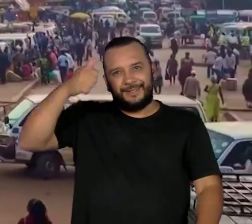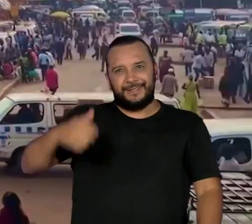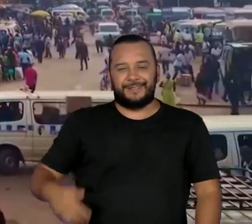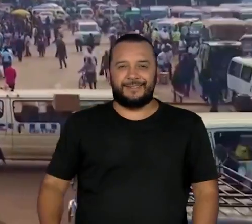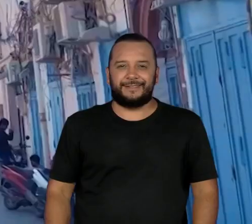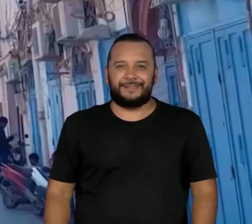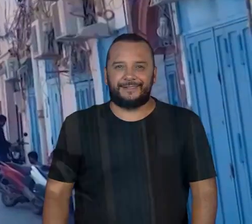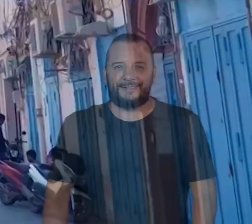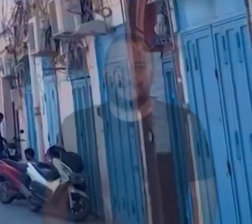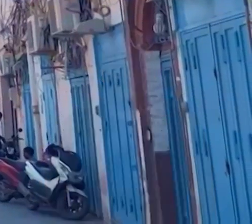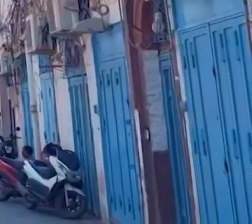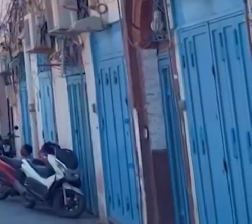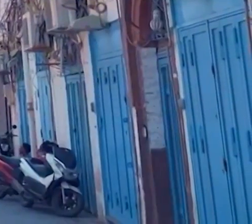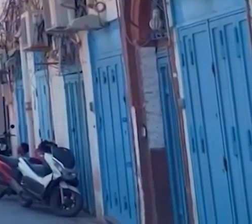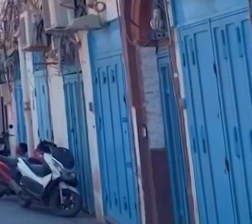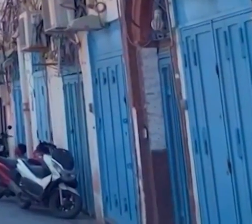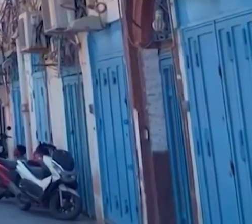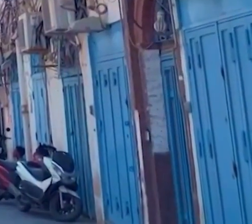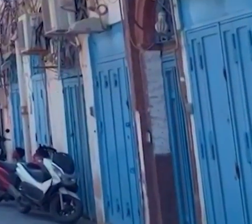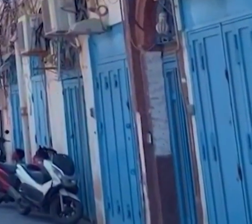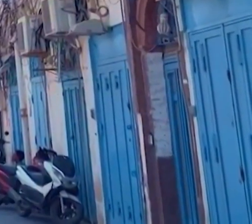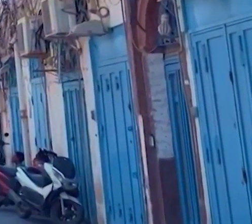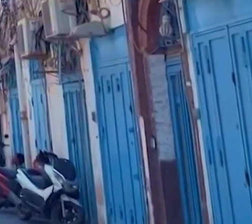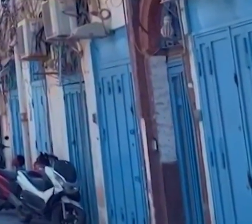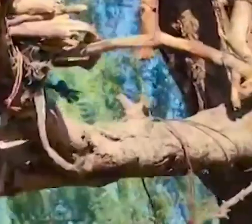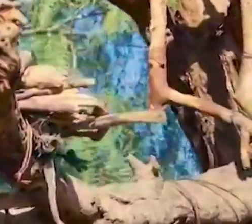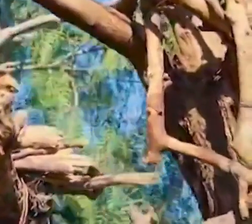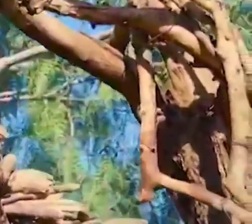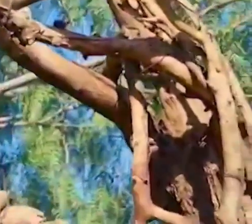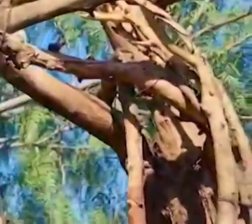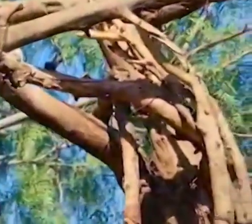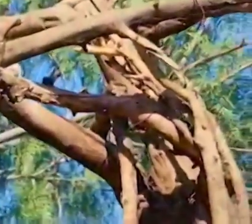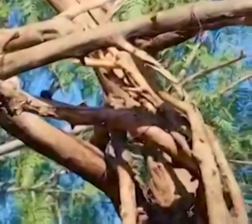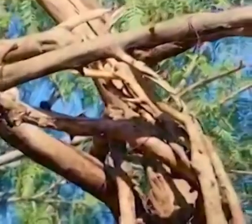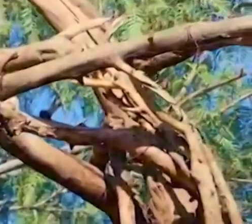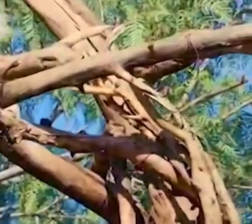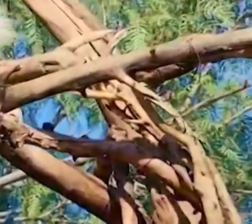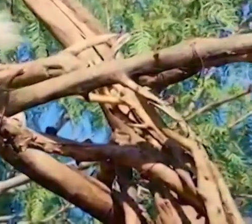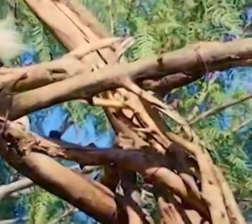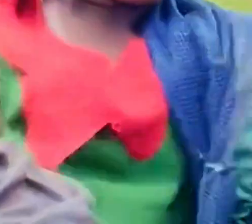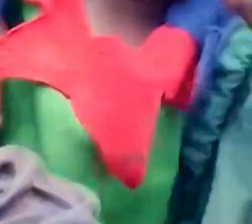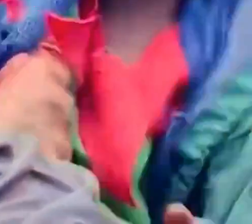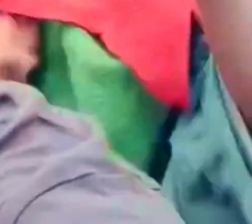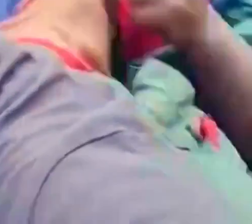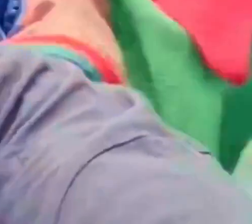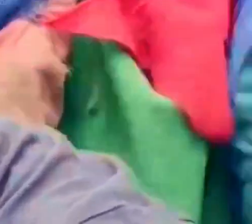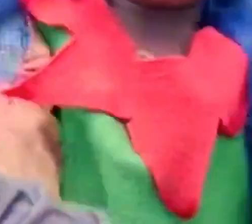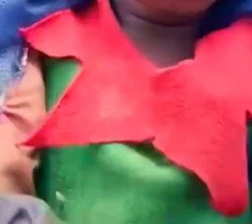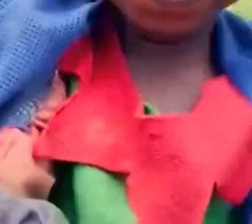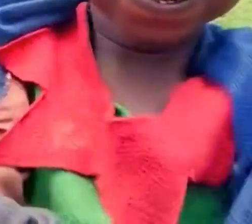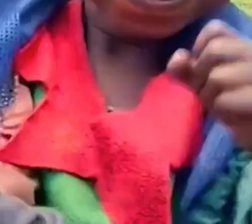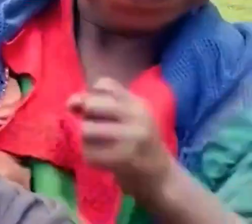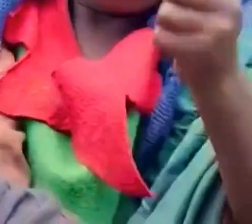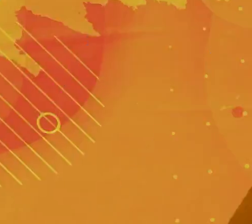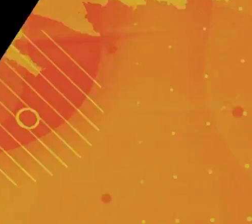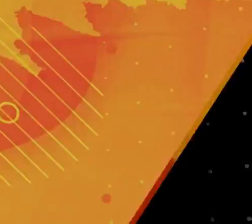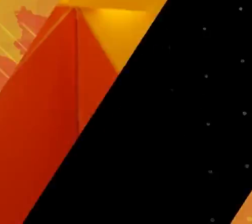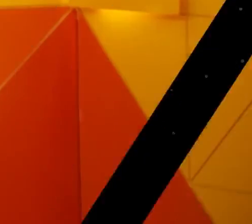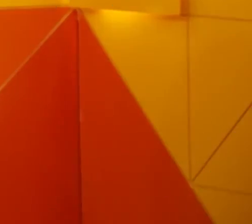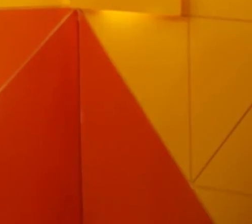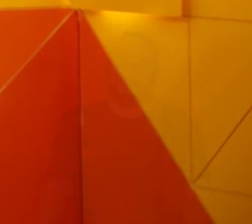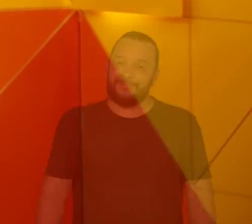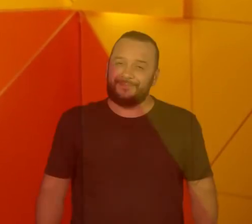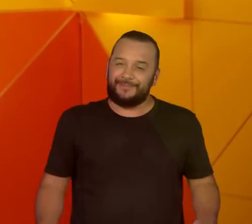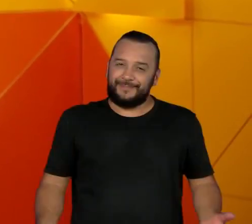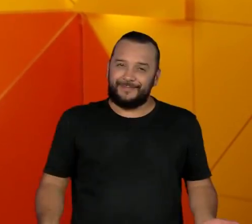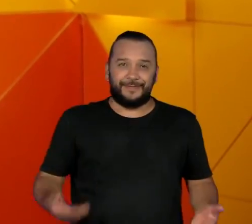lapida, o sonho até gerar o som, como querer caetanear o que há de bom. Tássia,